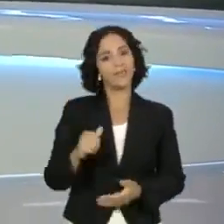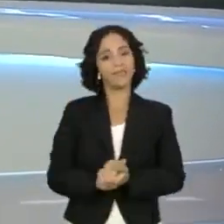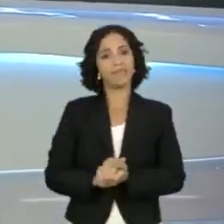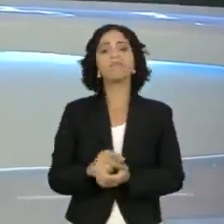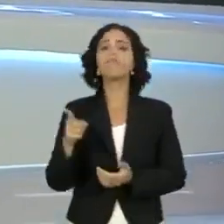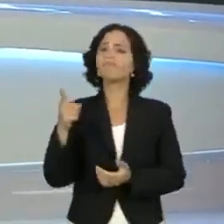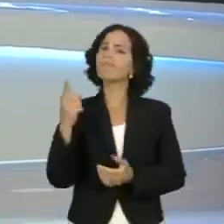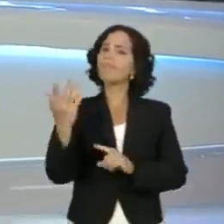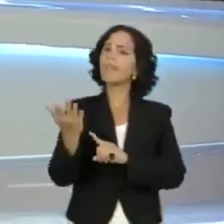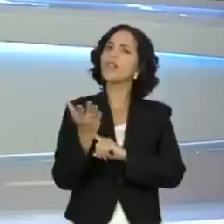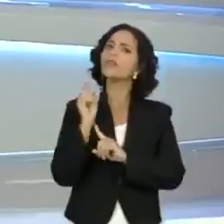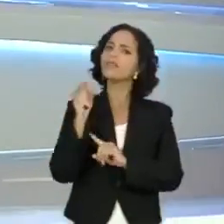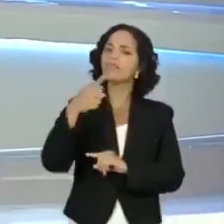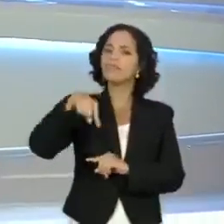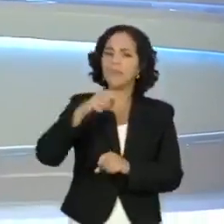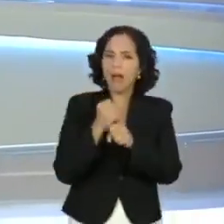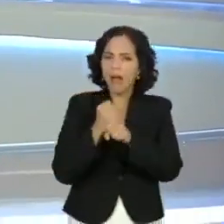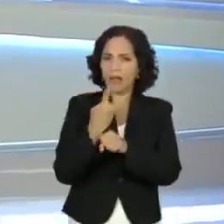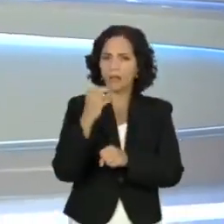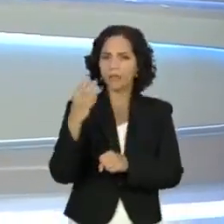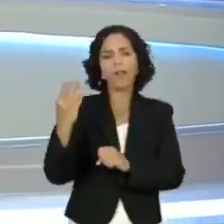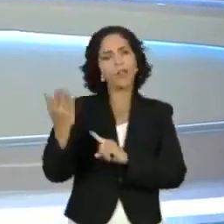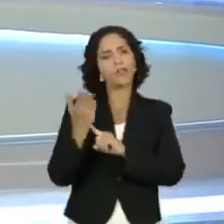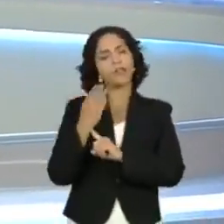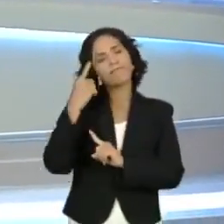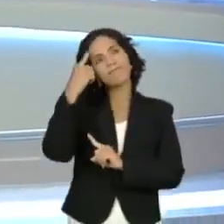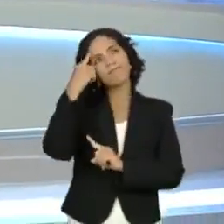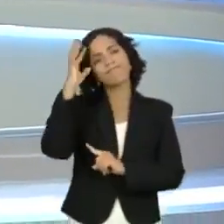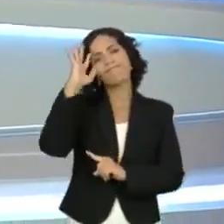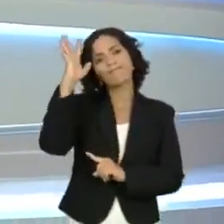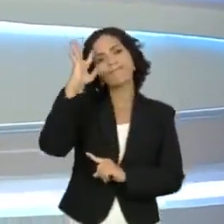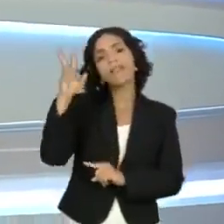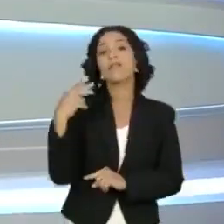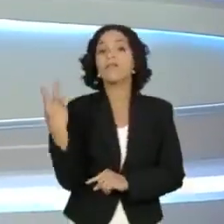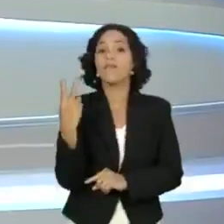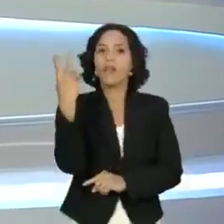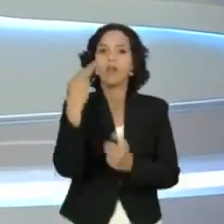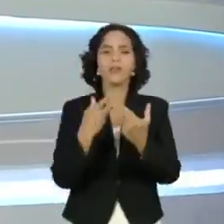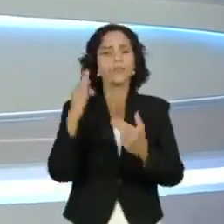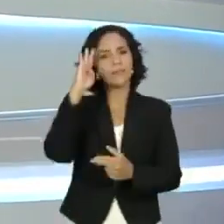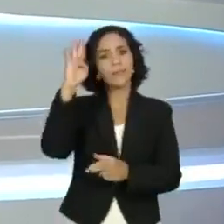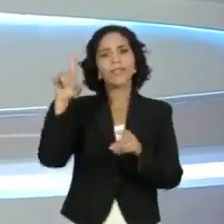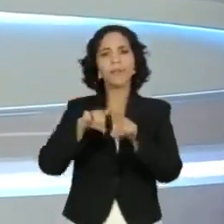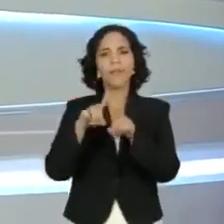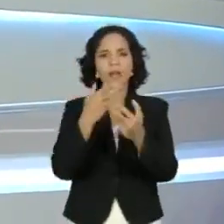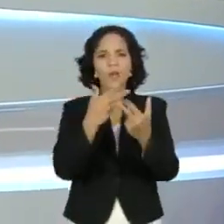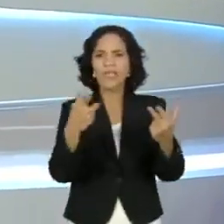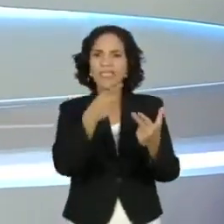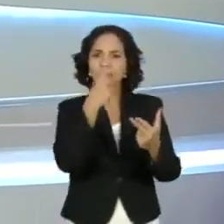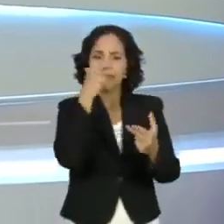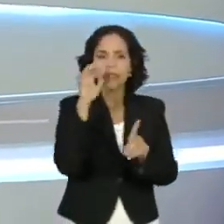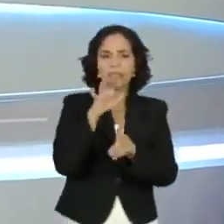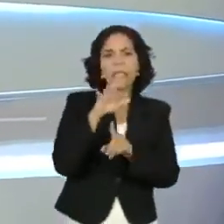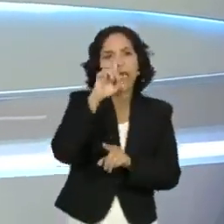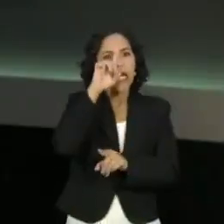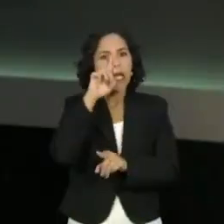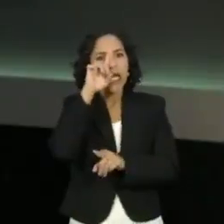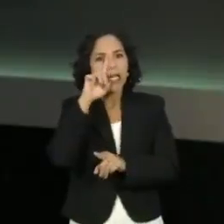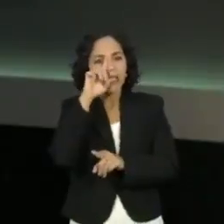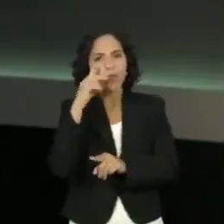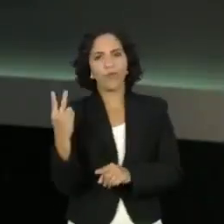ajudou a valorizar aspectos fundamentais, sim, e também a repudiar tudo e todos que colocam isso em